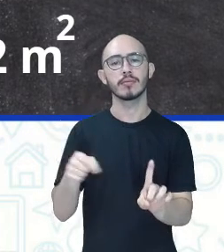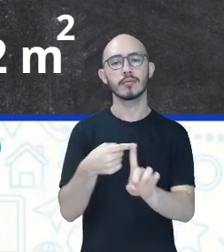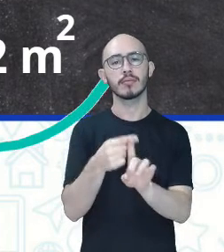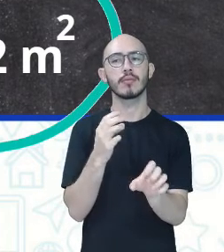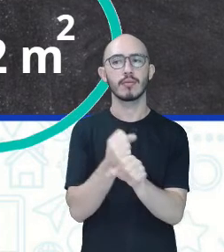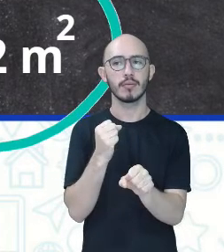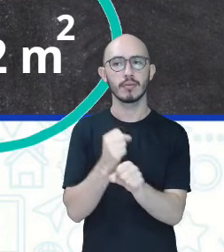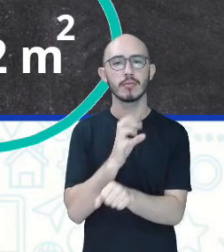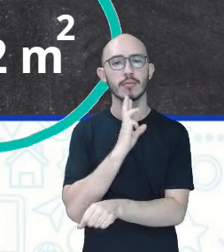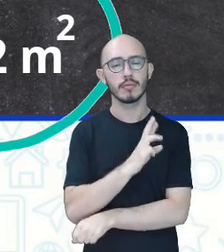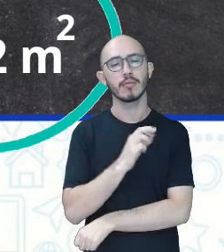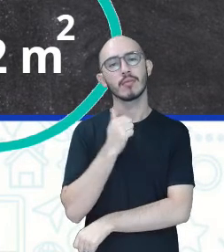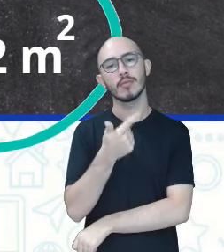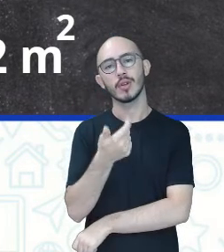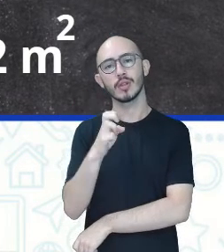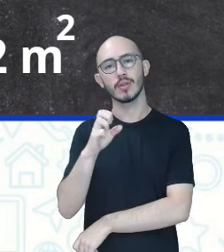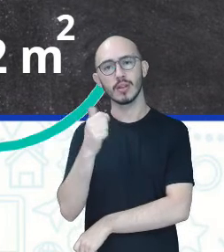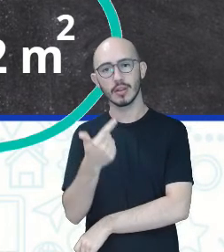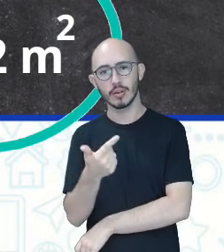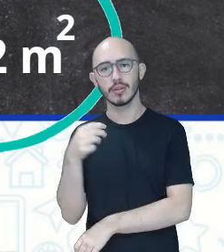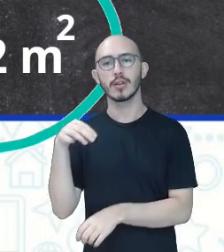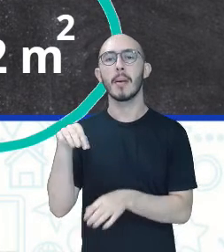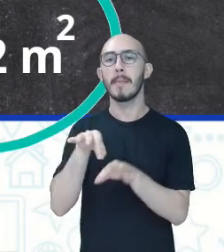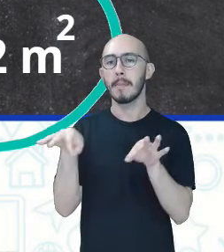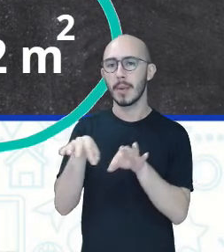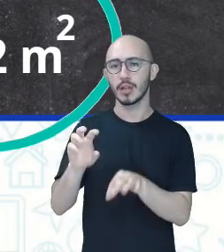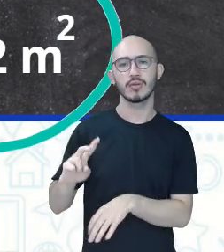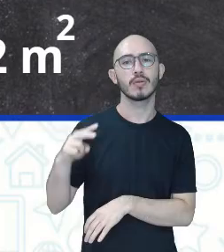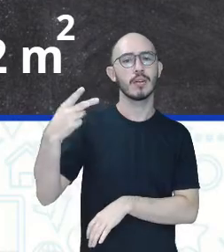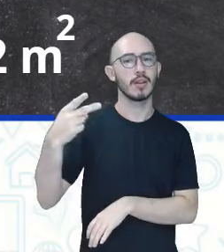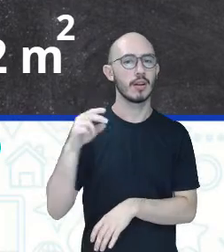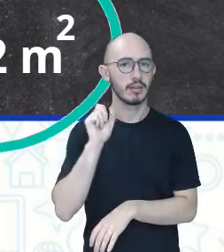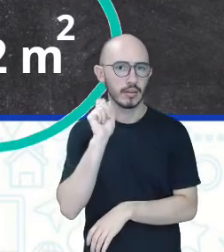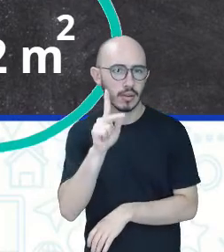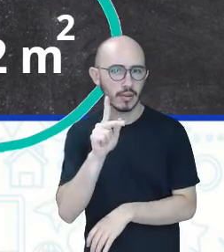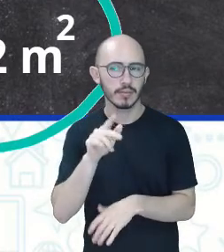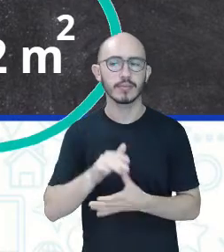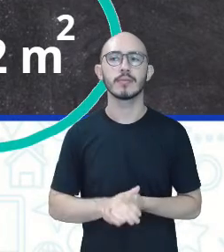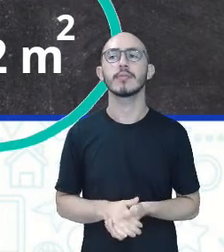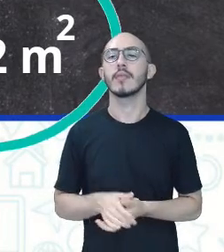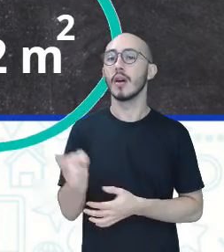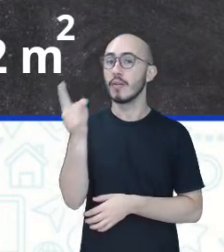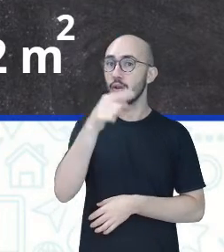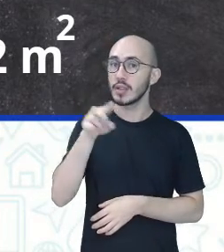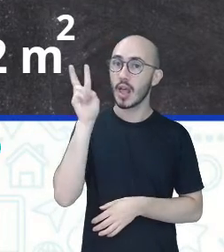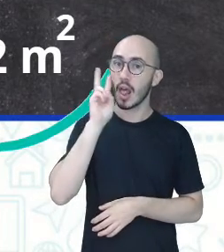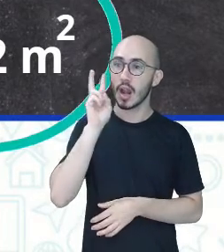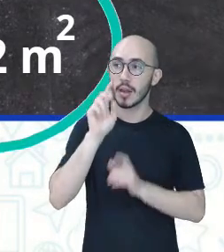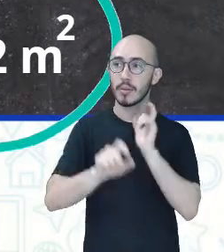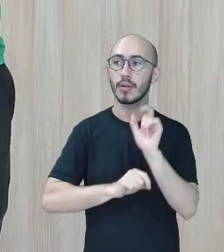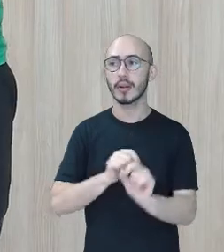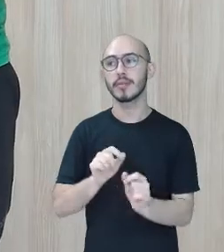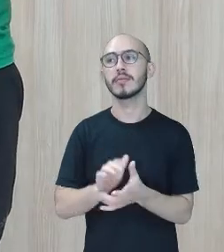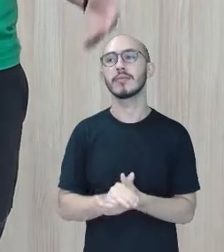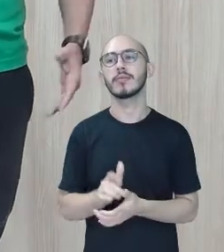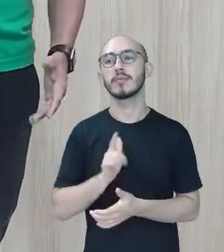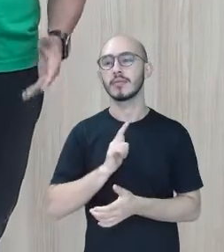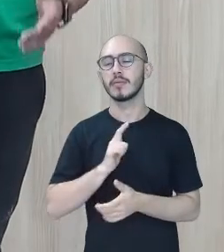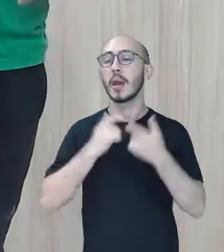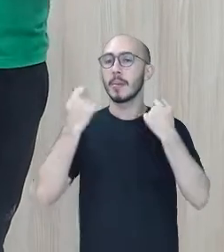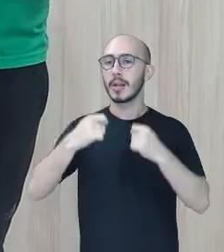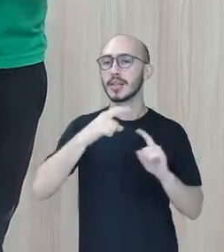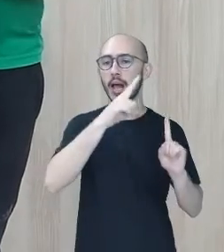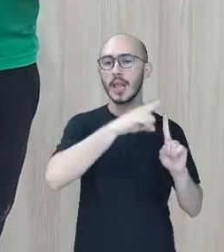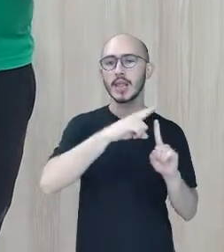igual a 252 metros quadrados, certinho? Então, lembra sempre dessa questão de que as unidades têm que